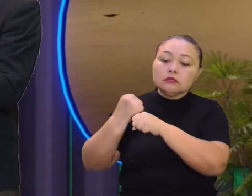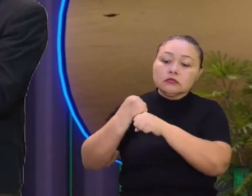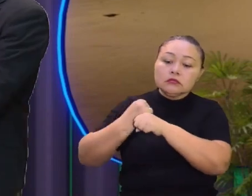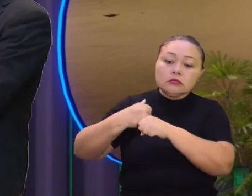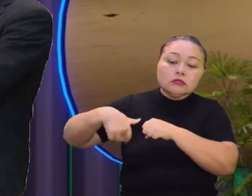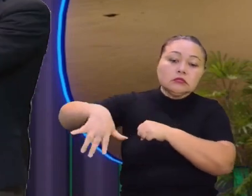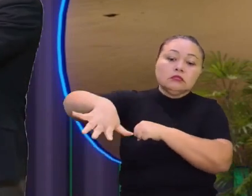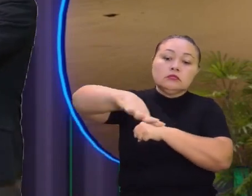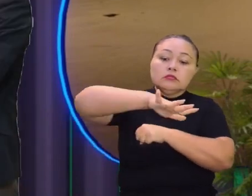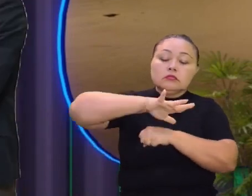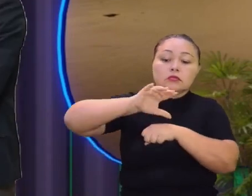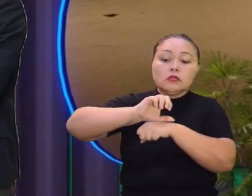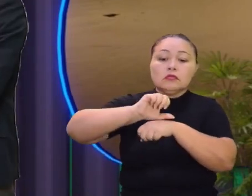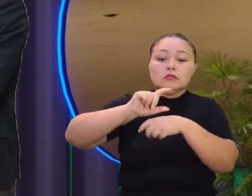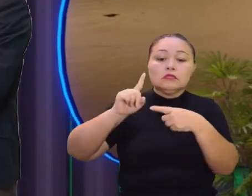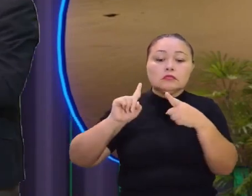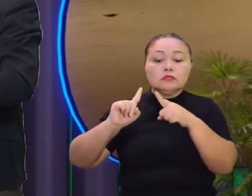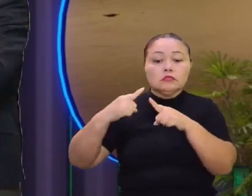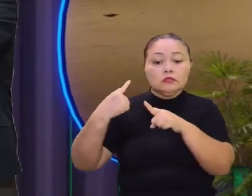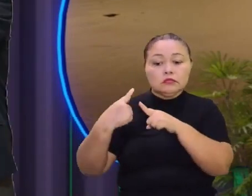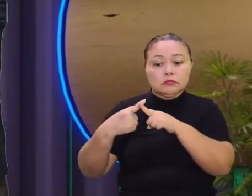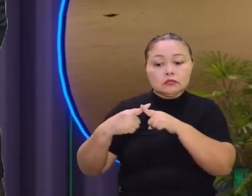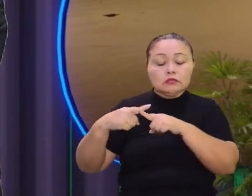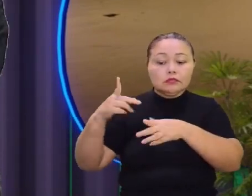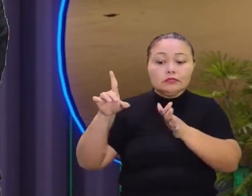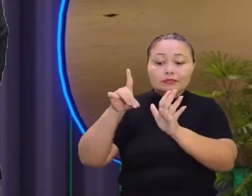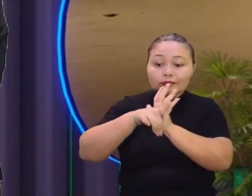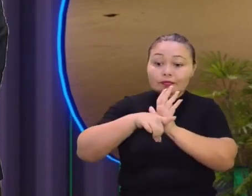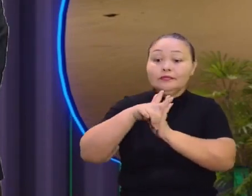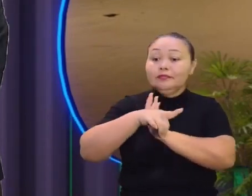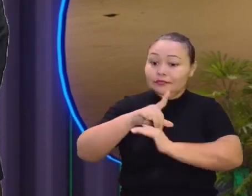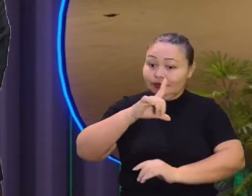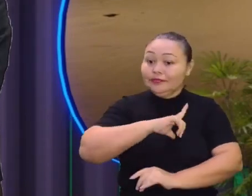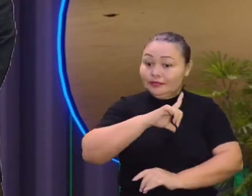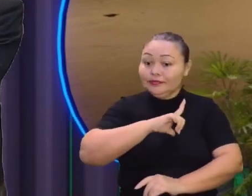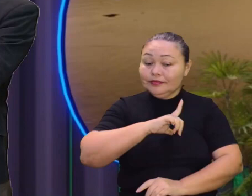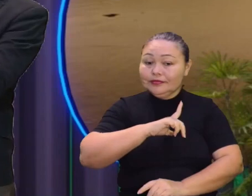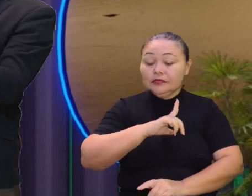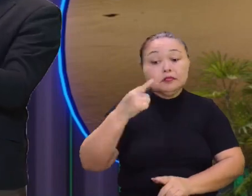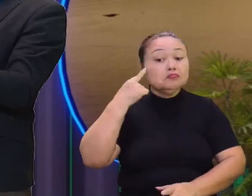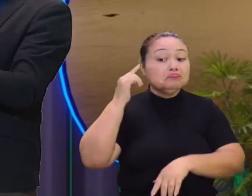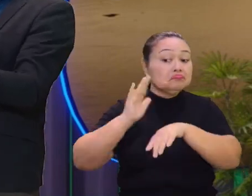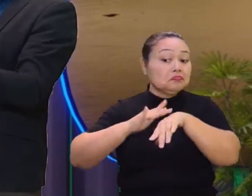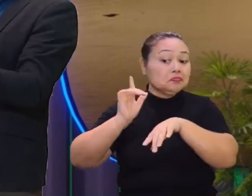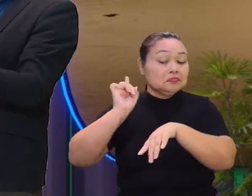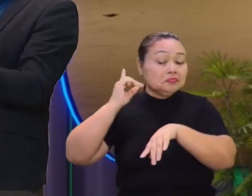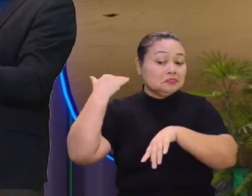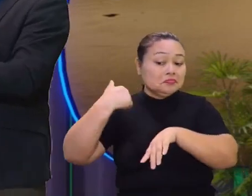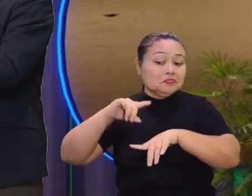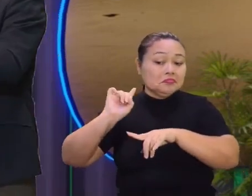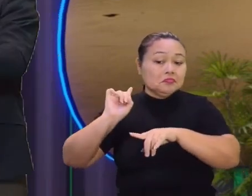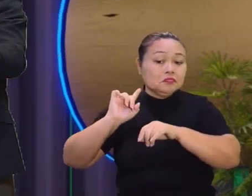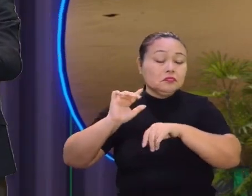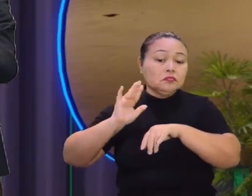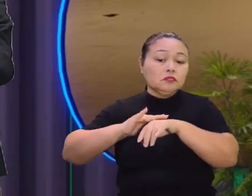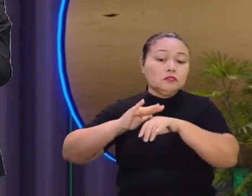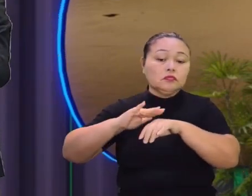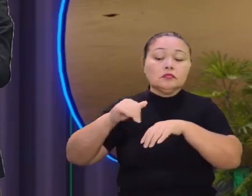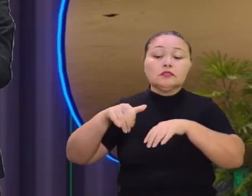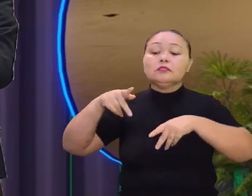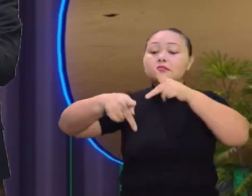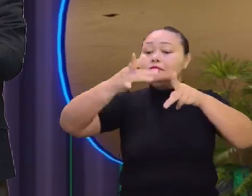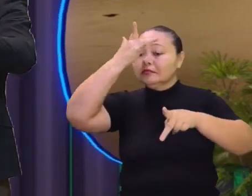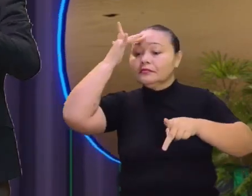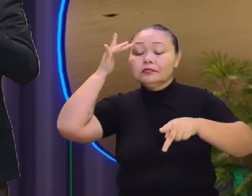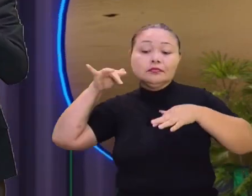estrutura, digamos, de soja, vamos ver. Pô, já tinha ferrovia, né? Com certeza. Não era? Só que ninguém pensava nisso na época. Exato. Não pensava assim em povoar